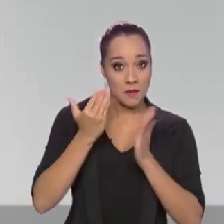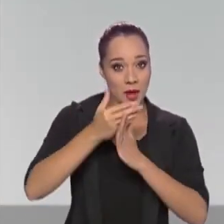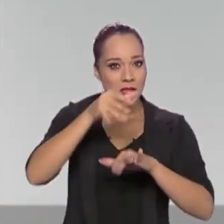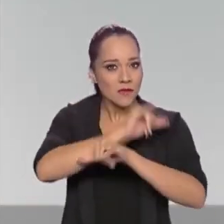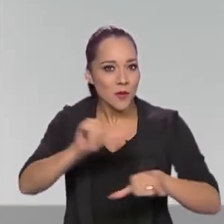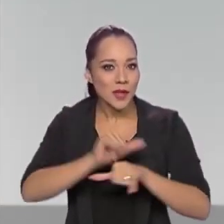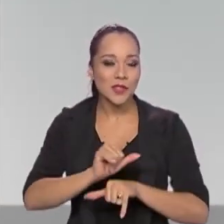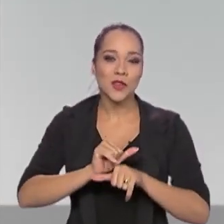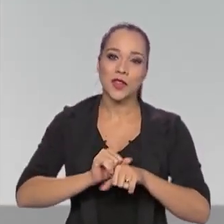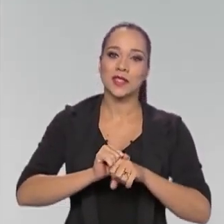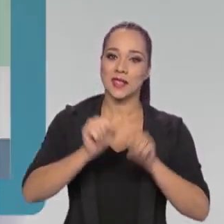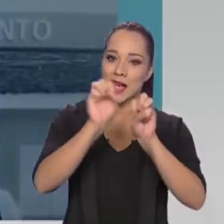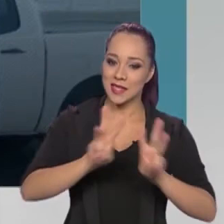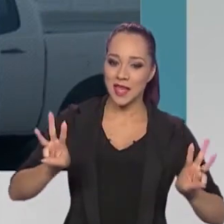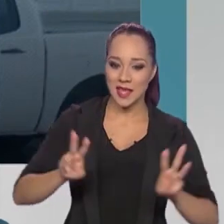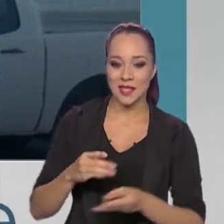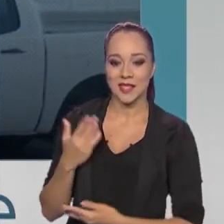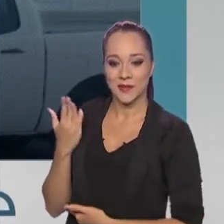informações, acesse